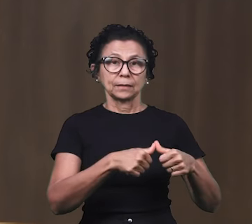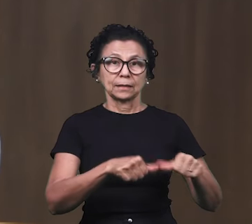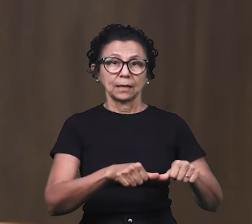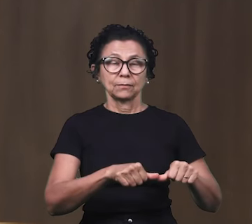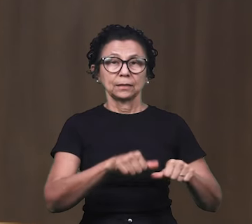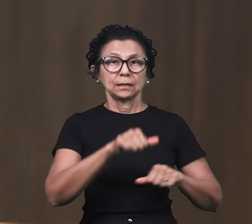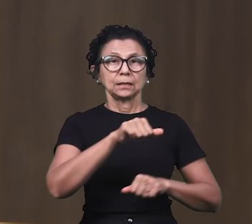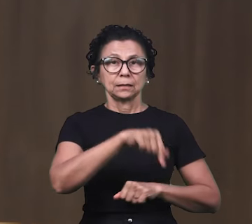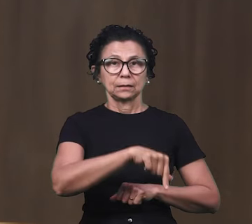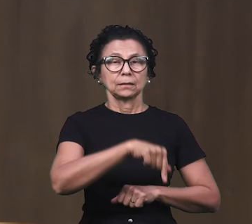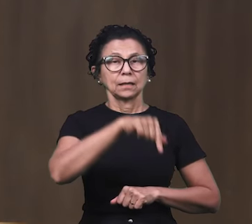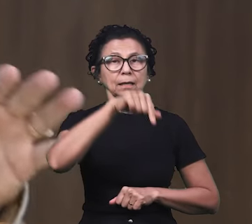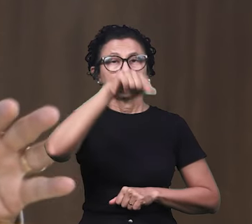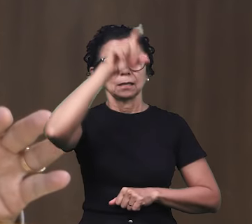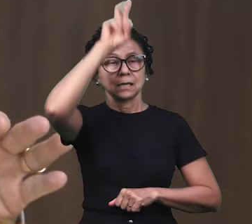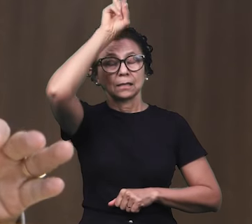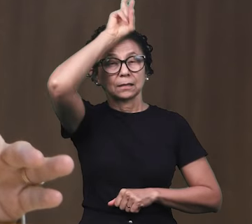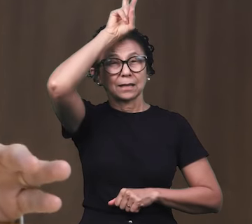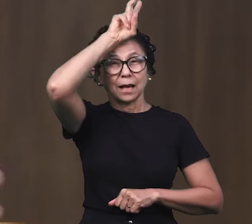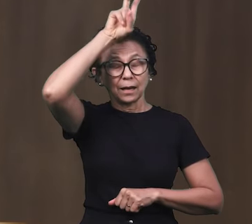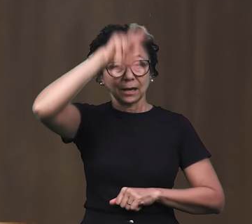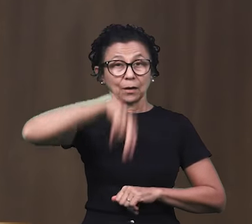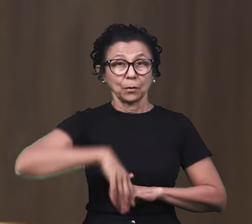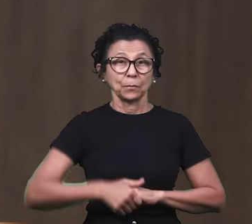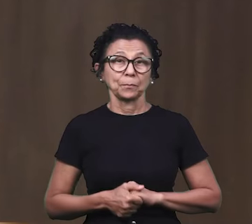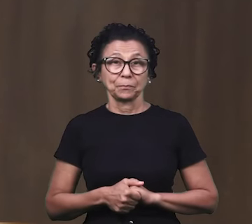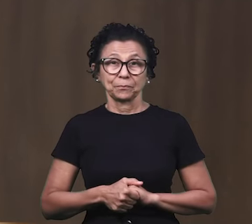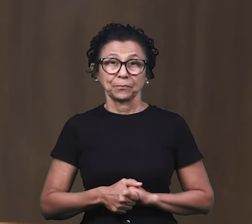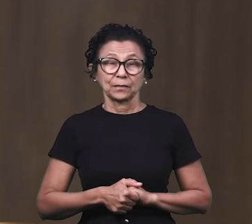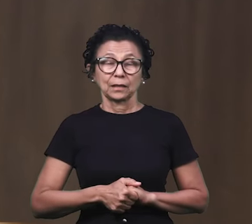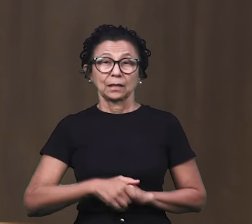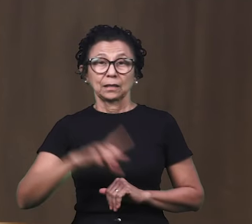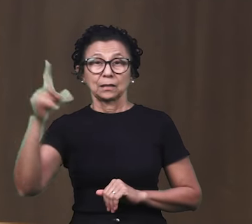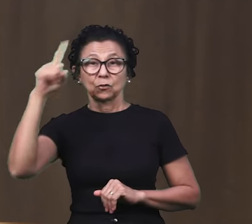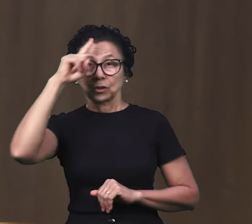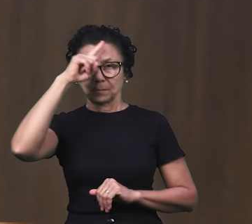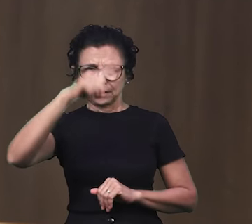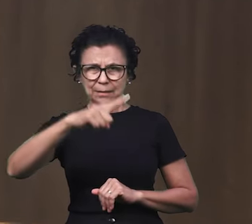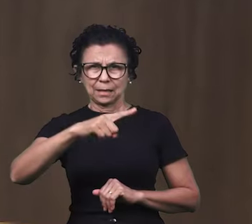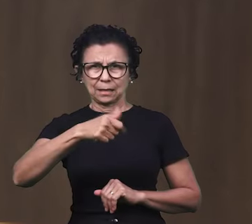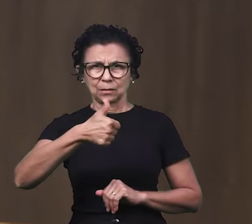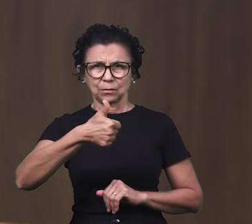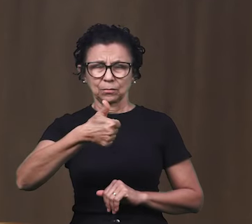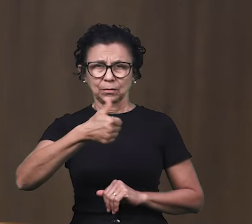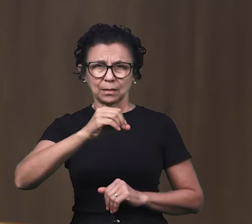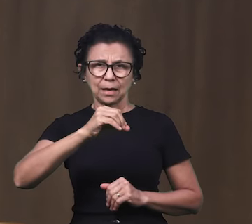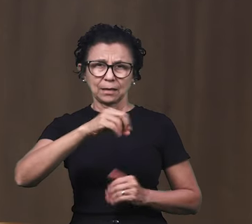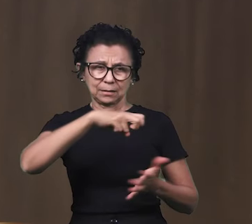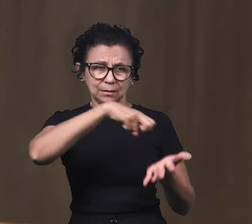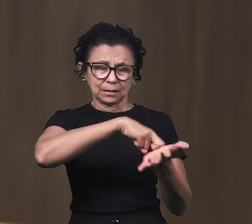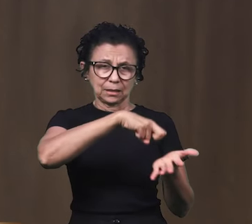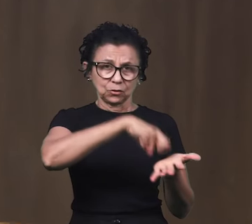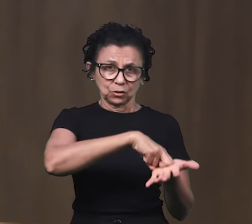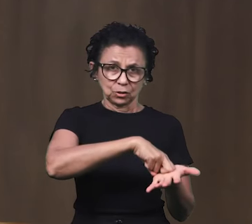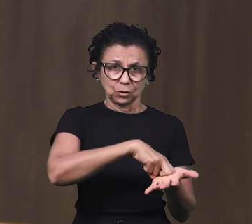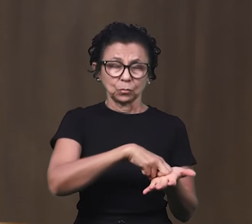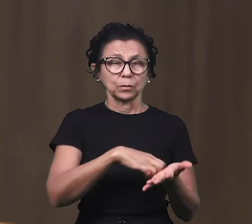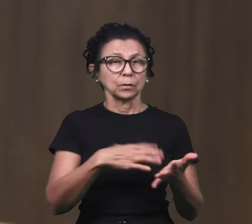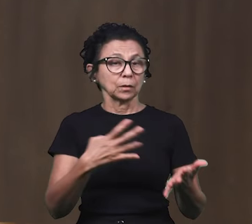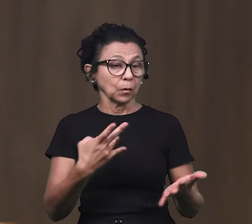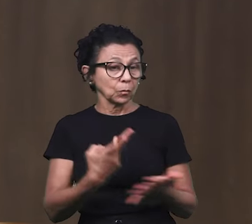dos primogênitos de todo o Egito, nas casas dos filhos de Israel houve vida,